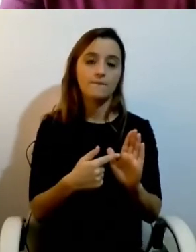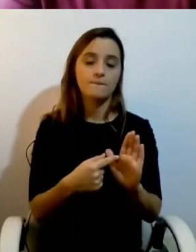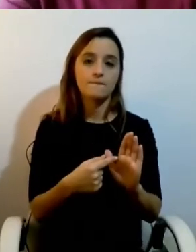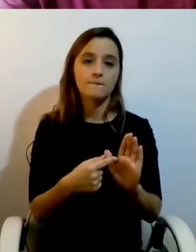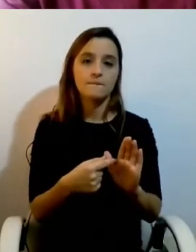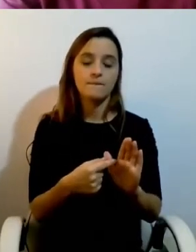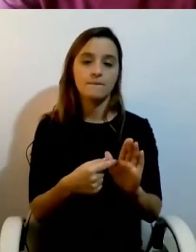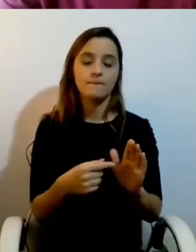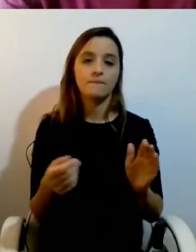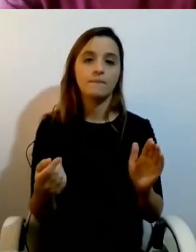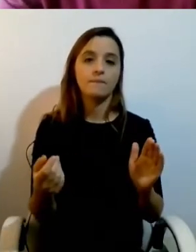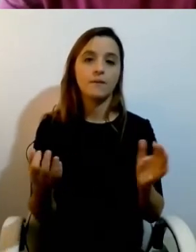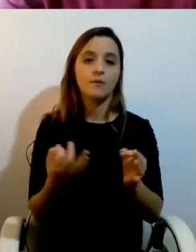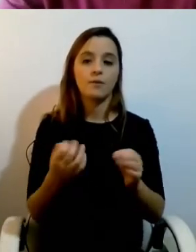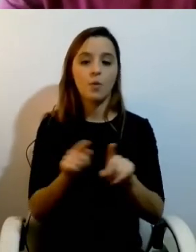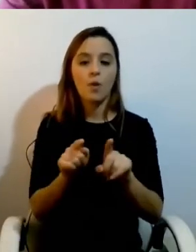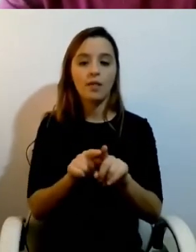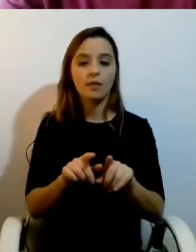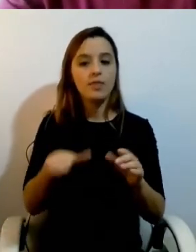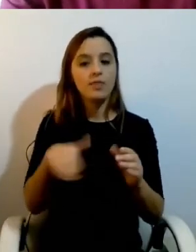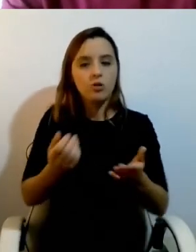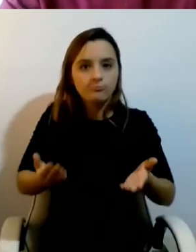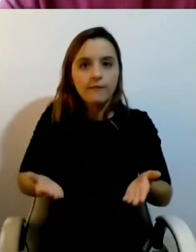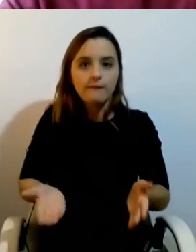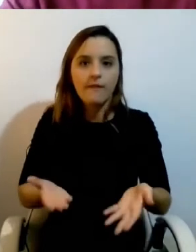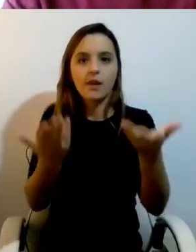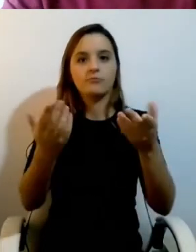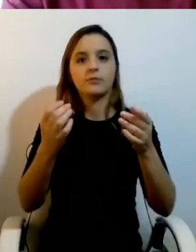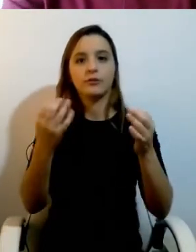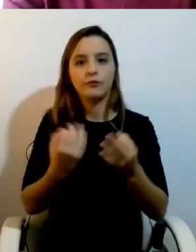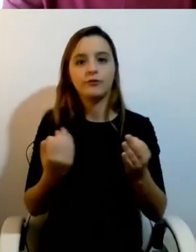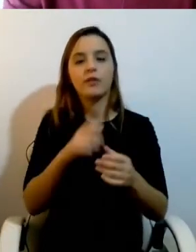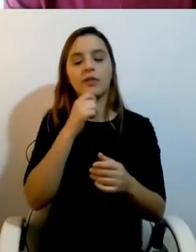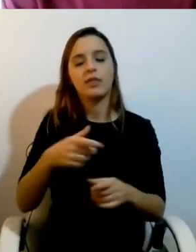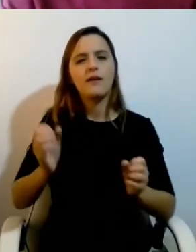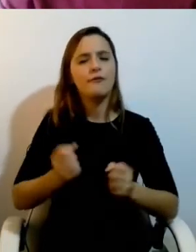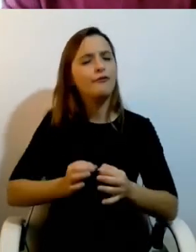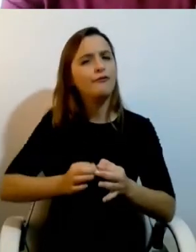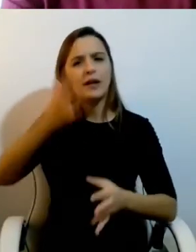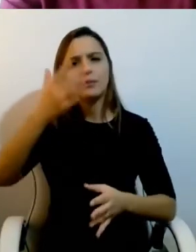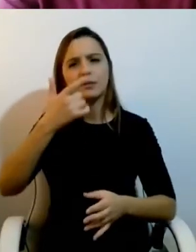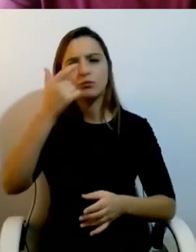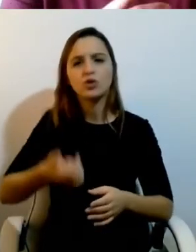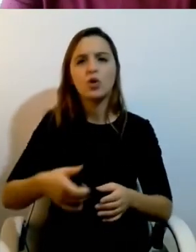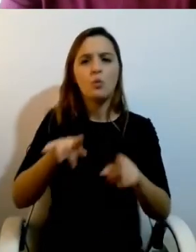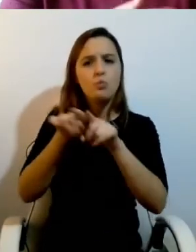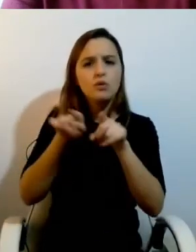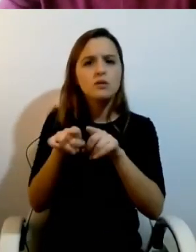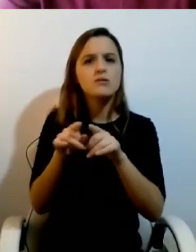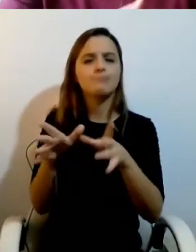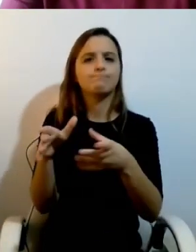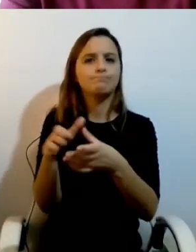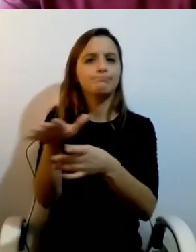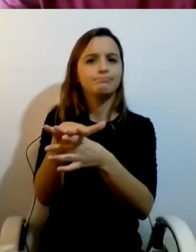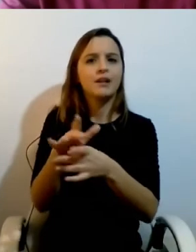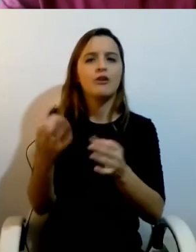servir como propulsor também para que finalmente os nossos dirigentes políticos agarrassem, e também a mudança